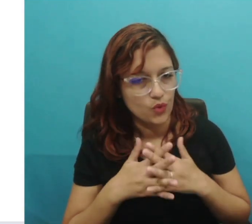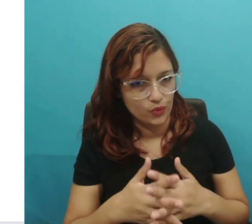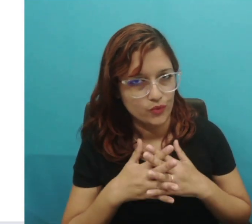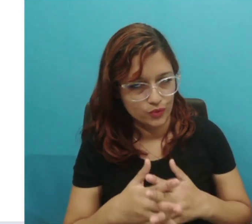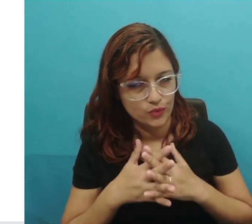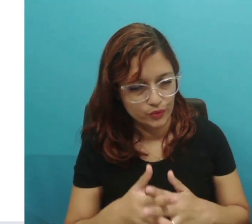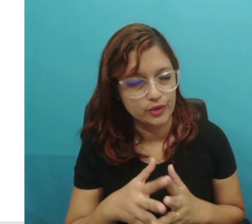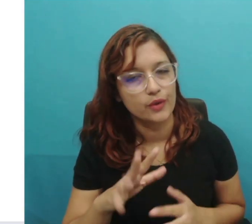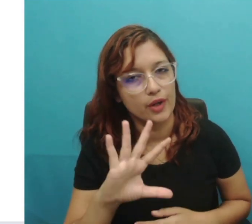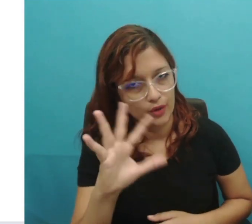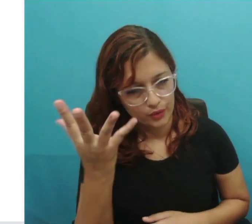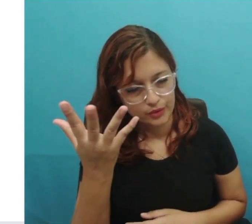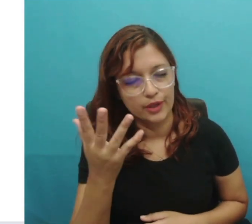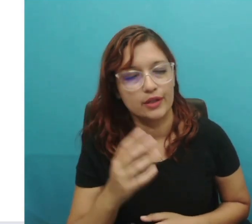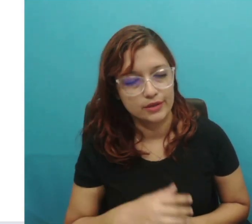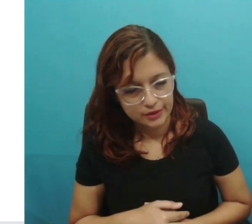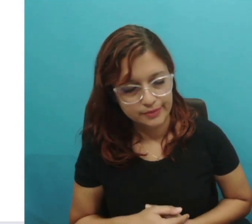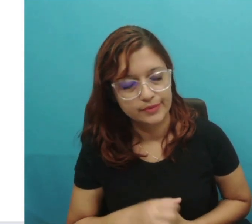É confuso.